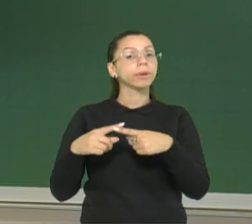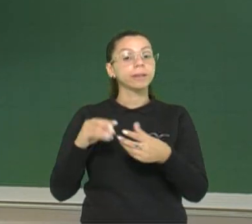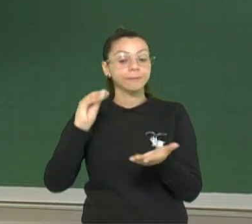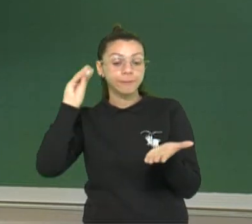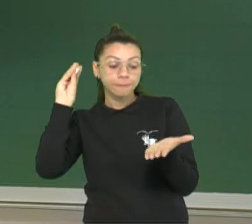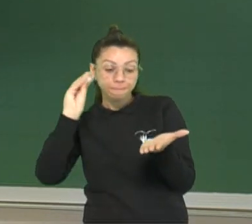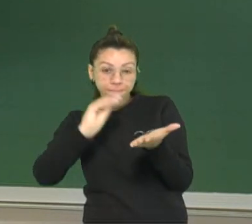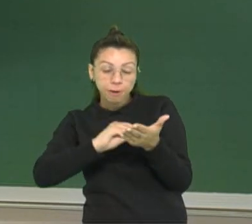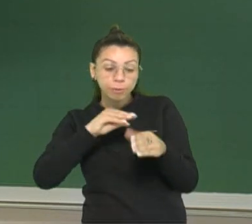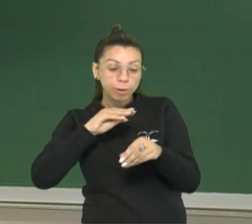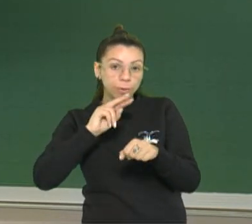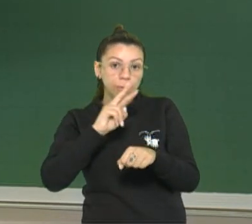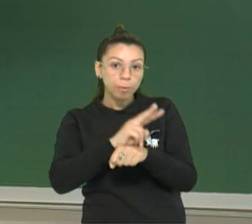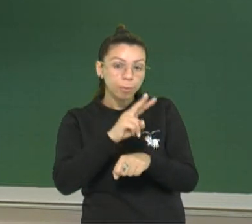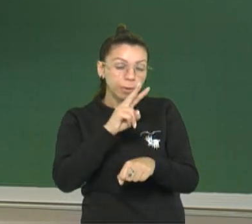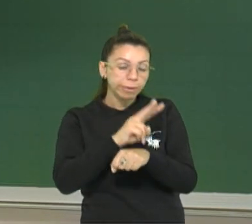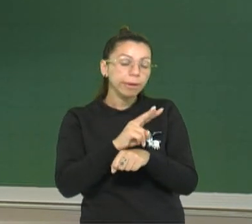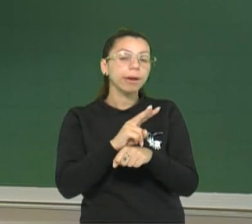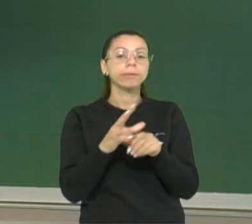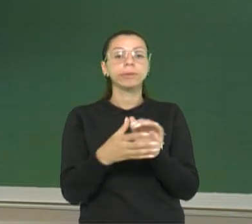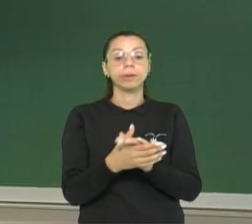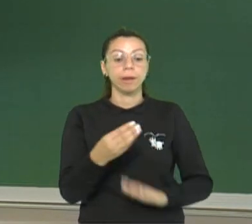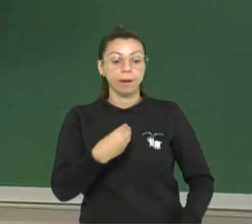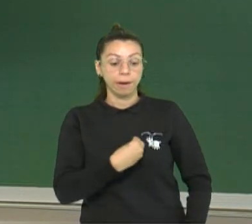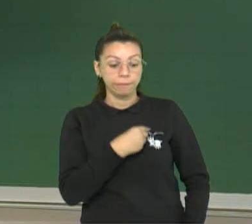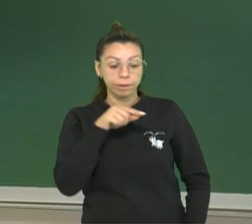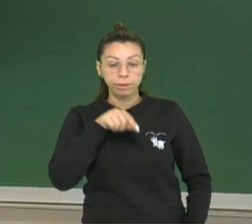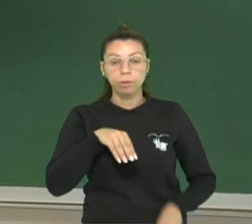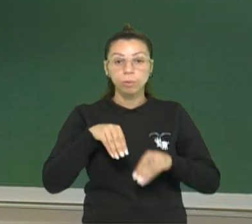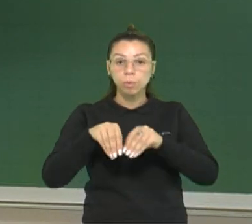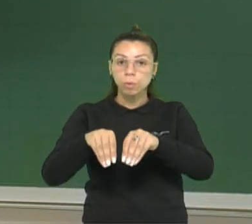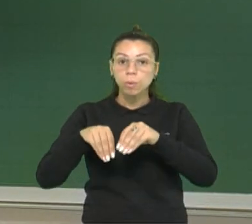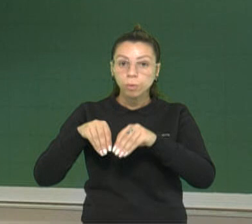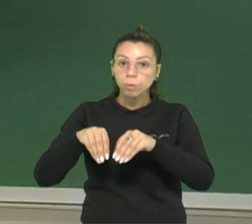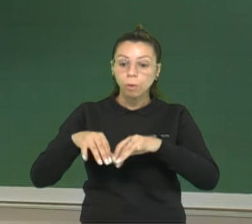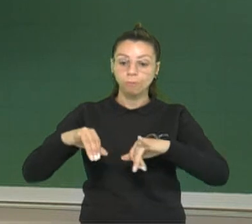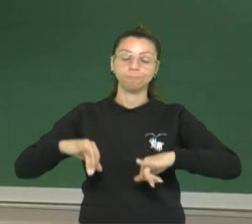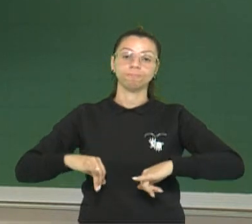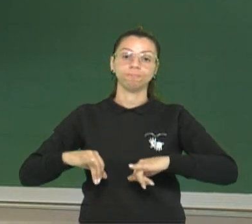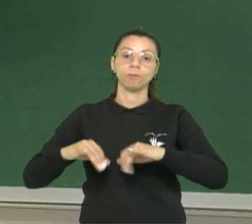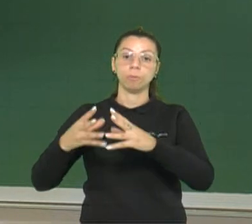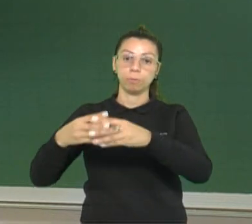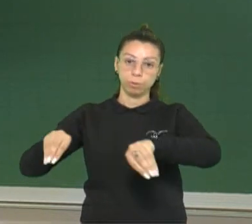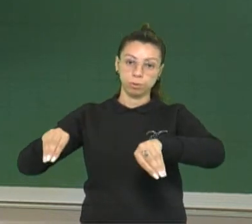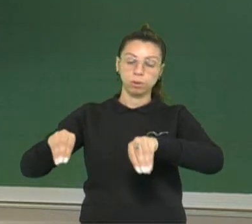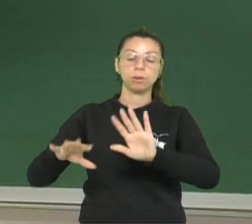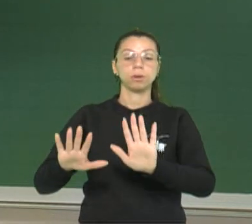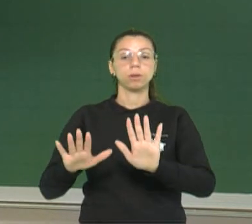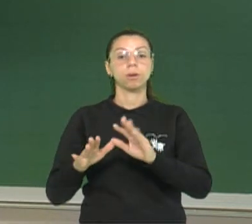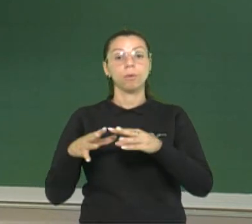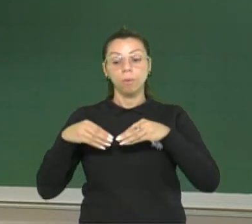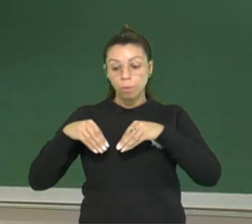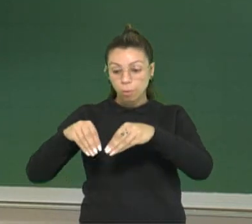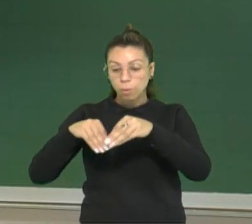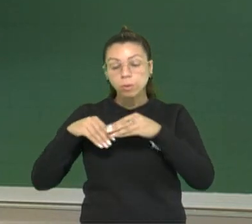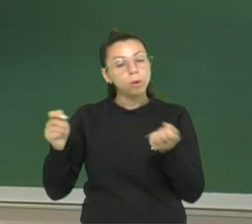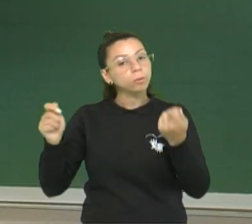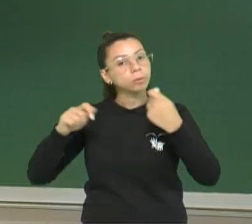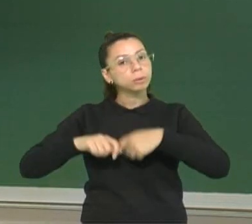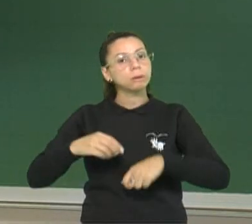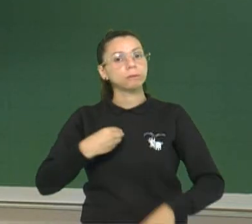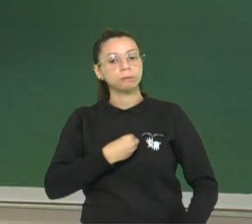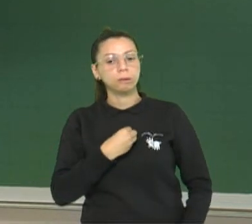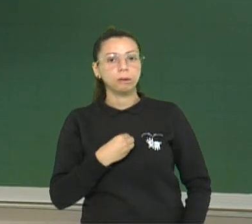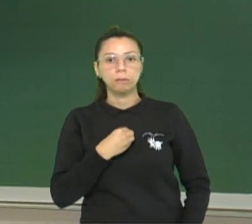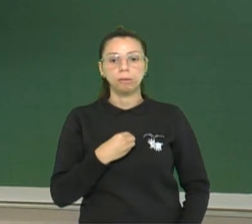fizermos, os seus nutrientes e a sua vida ela acaba sendo comprometida. E um solo que não dispõe de elementos vivos e também não